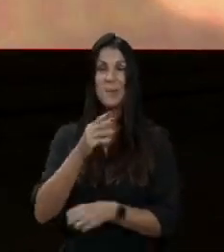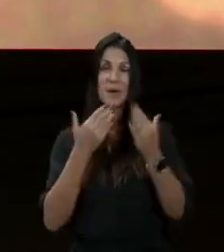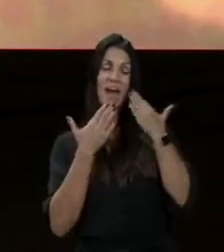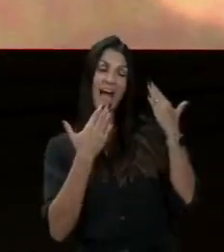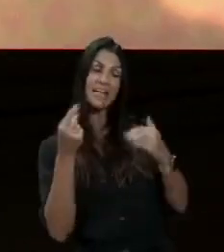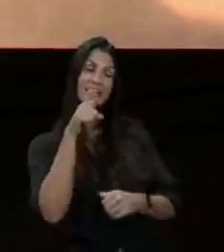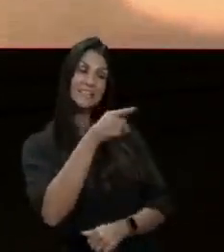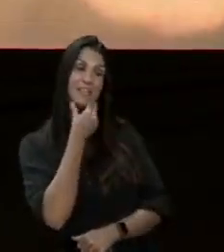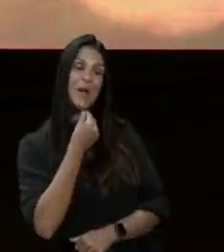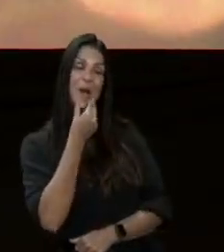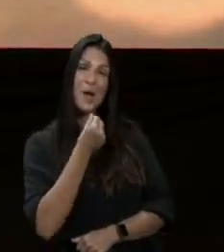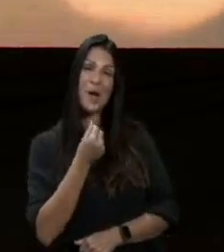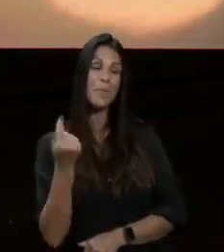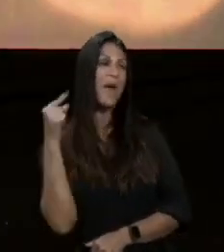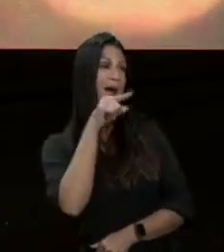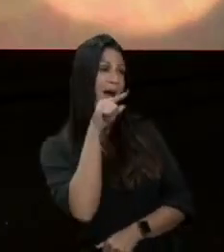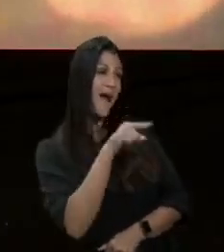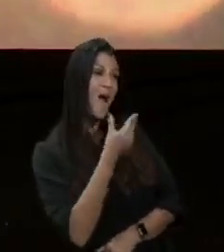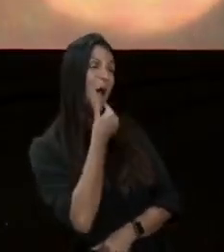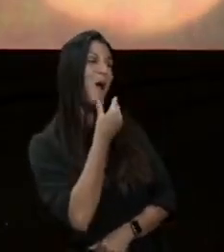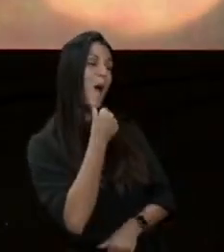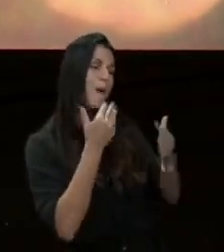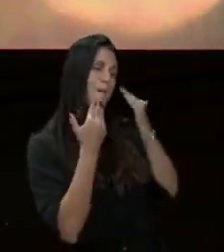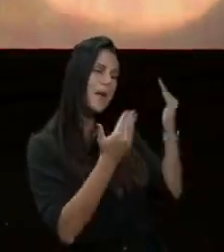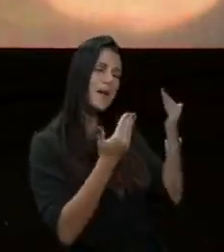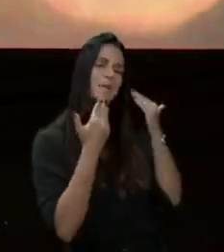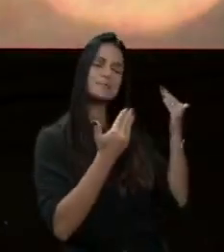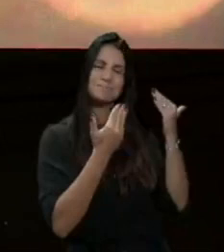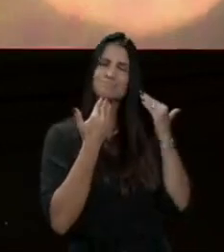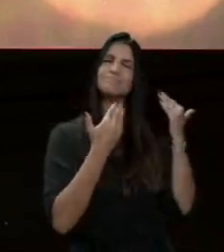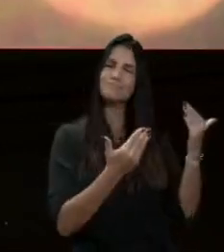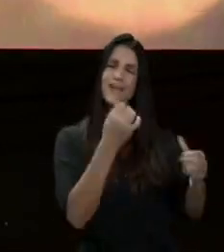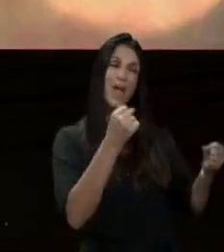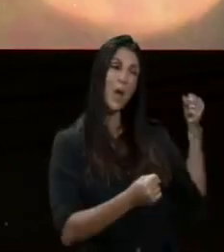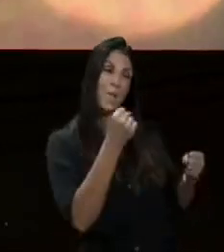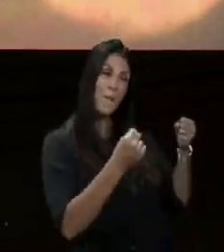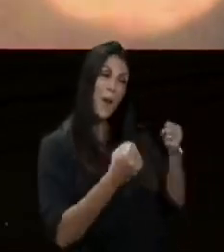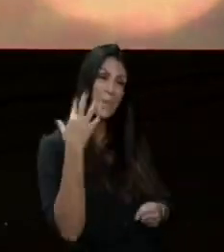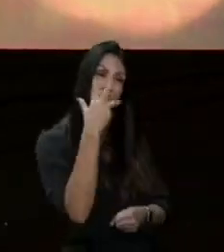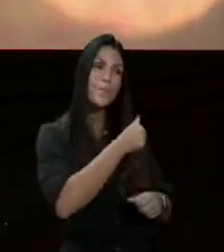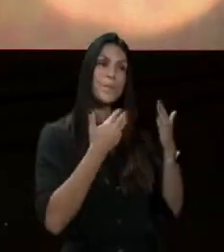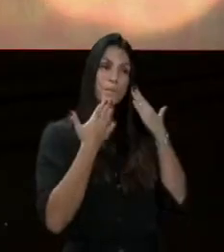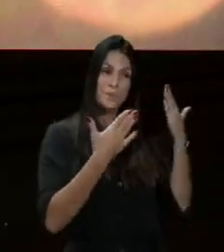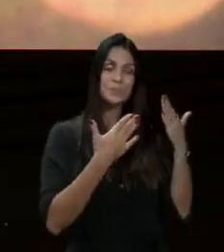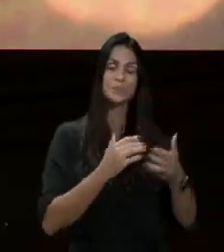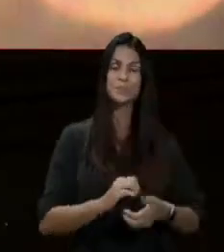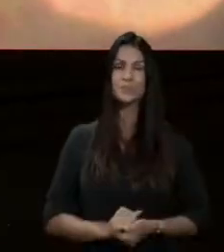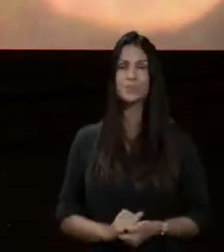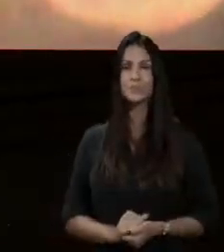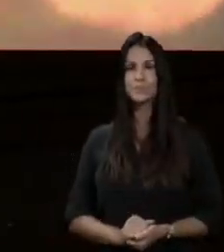mandou para você de presente e aí seu Jonas obrigado obrigado tem que iria obrigado